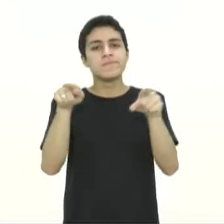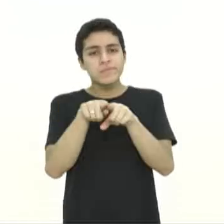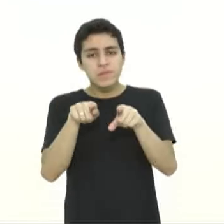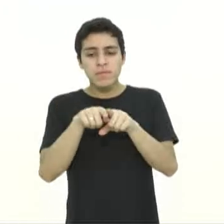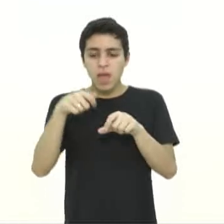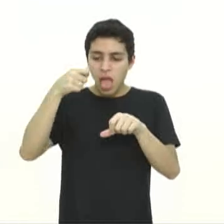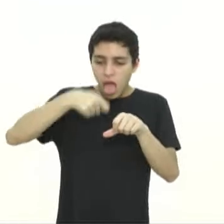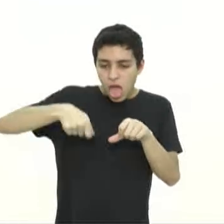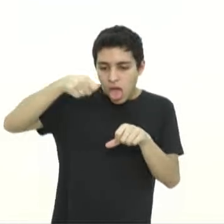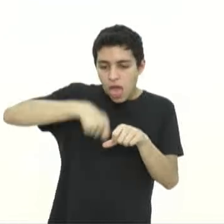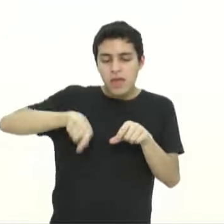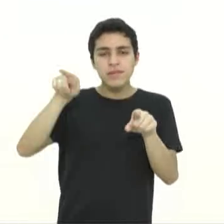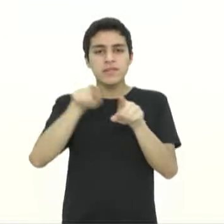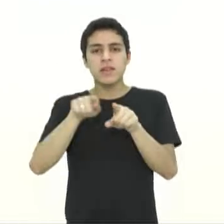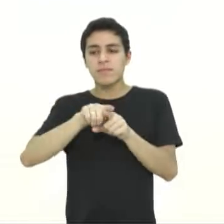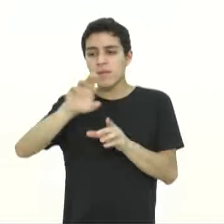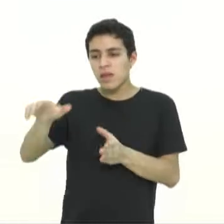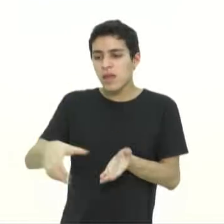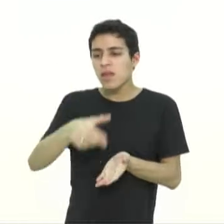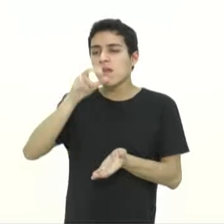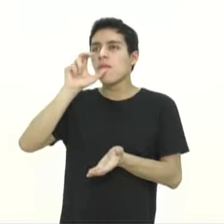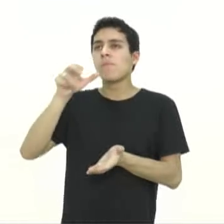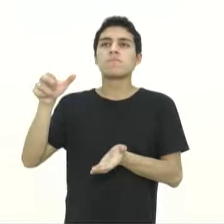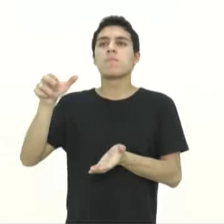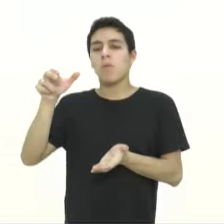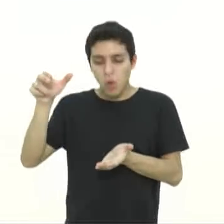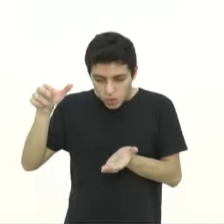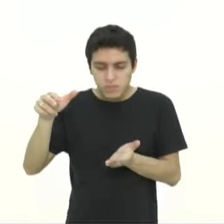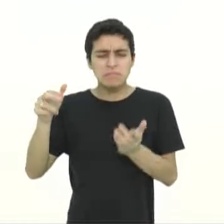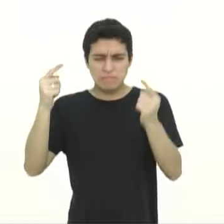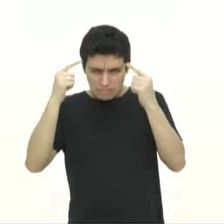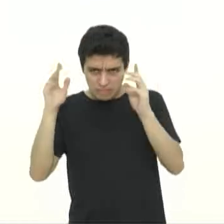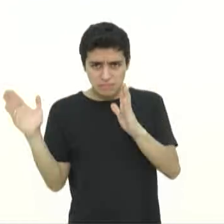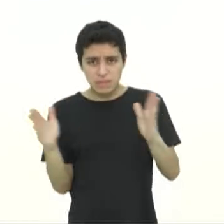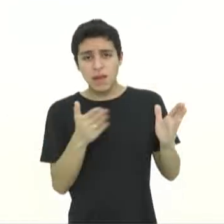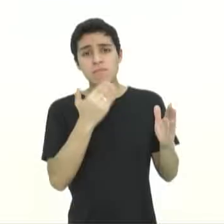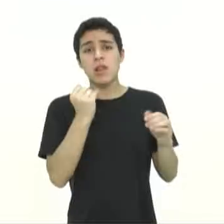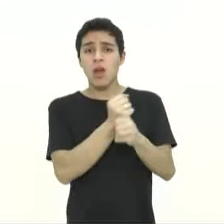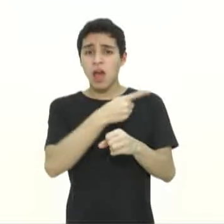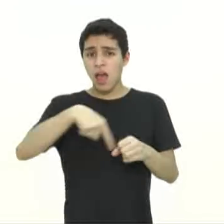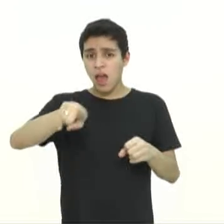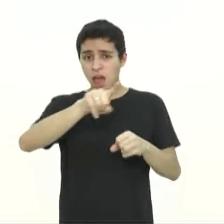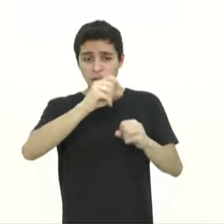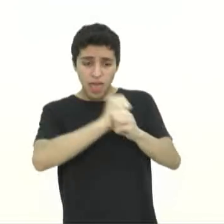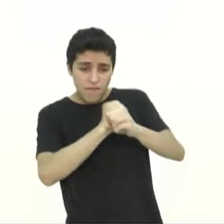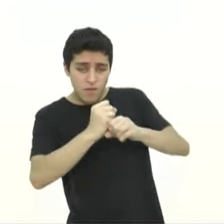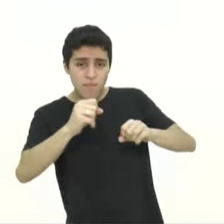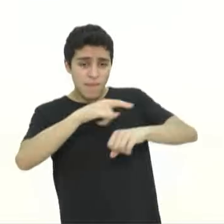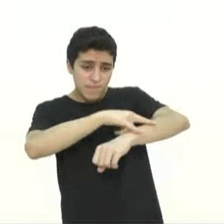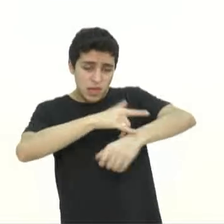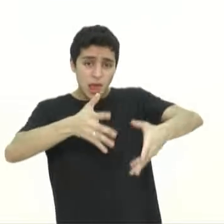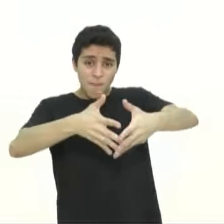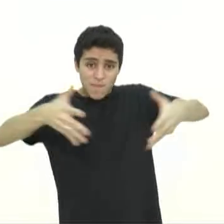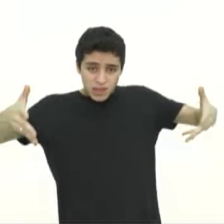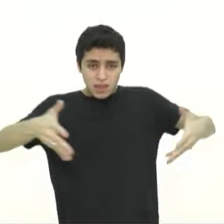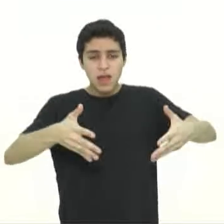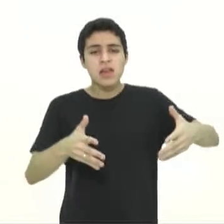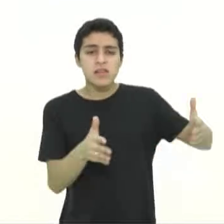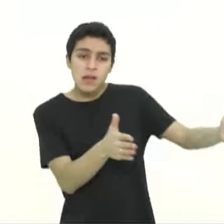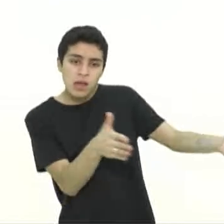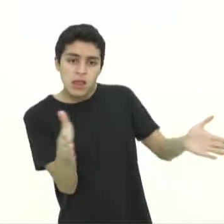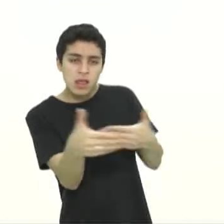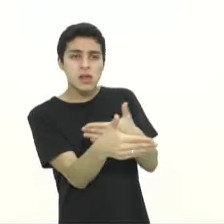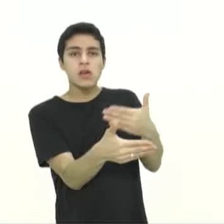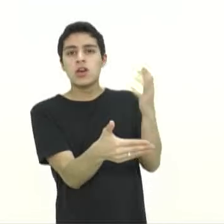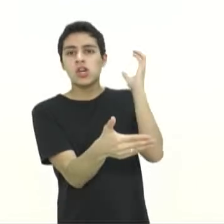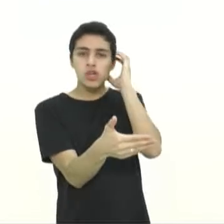a língua e bochechar com Plax. Melhor, inclusive, ampliar o banheiro e aproveitar para colocar um equipamento de som,